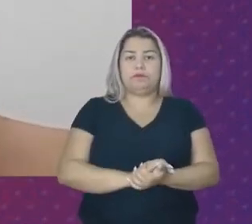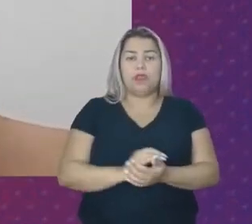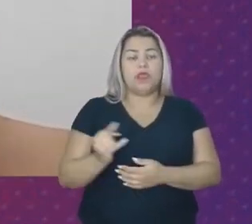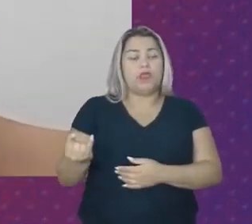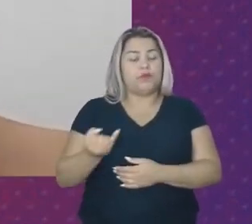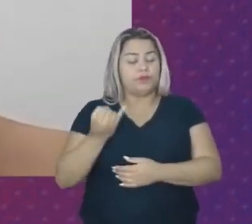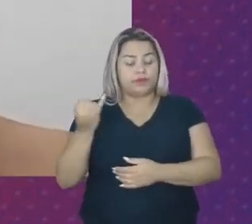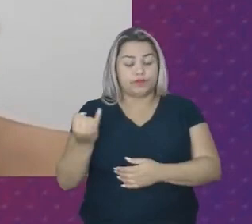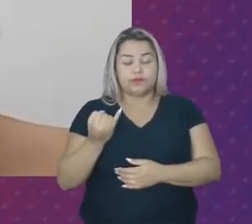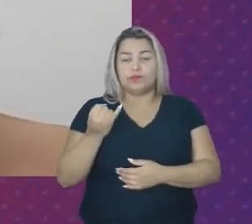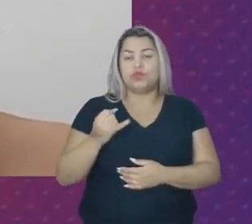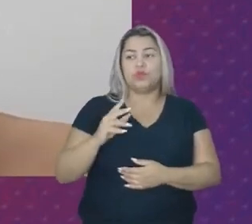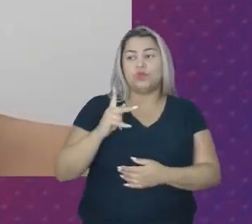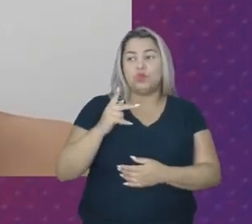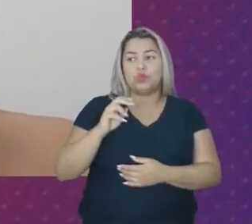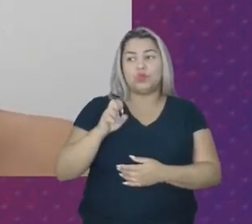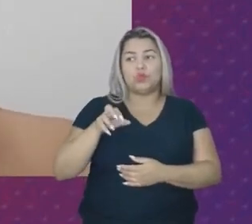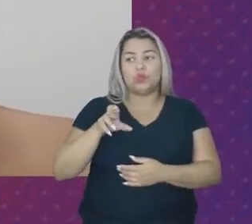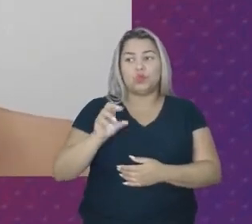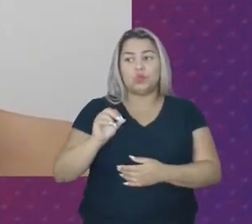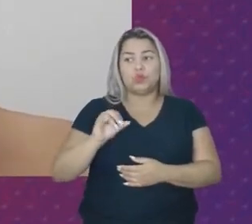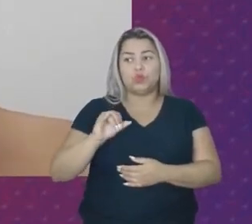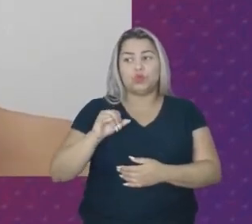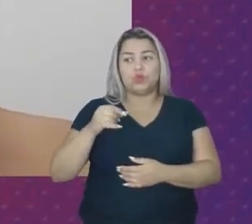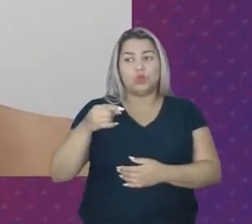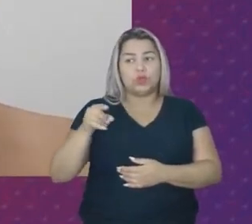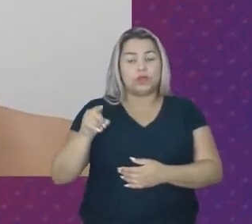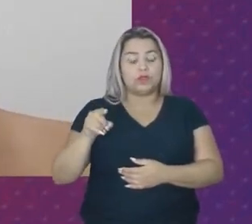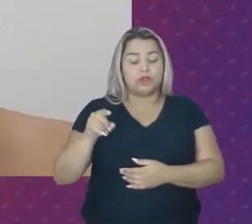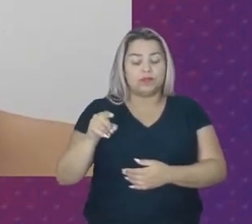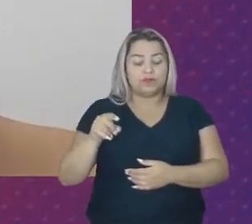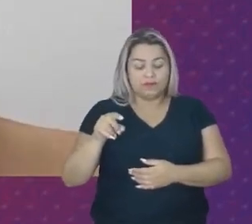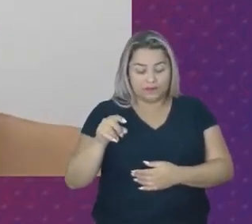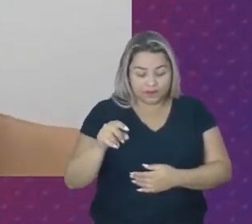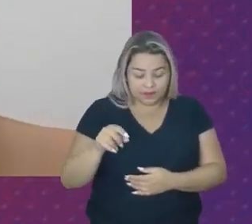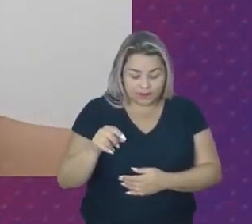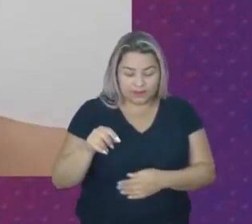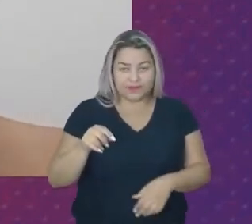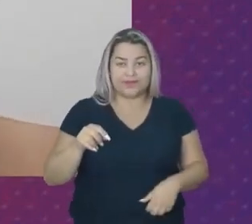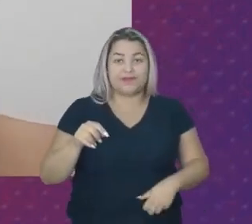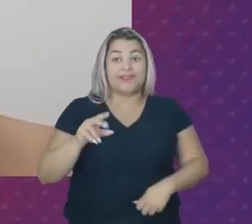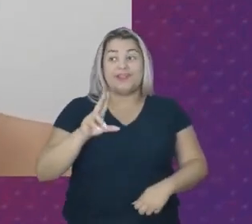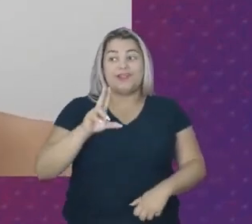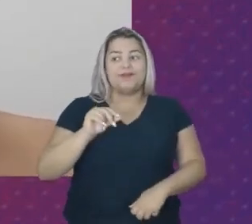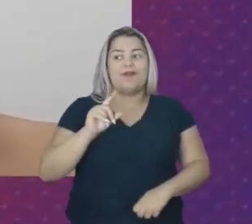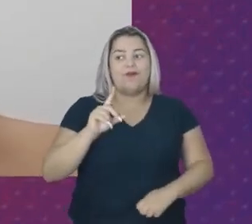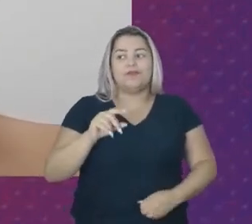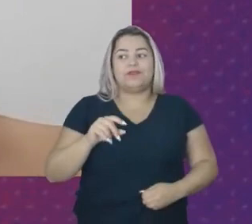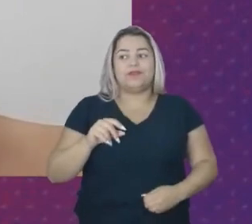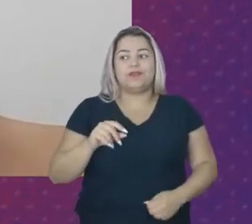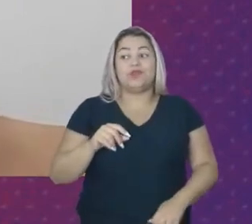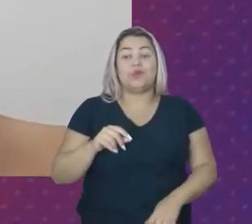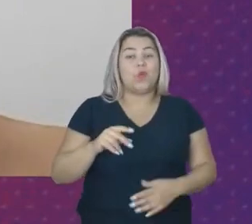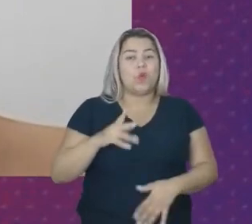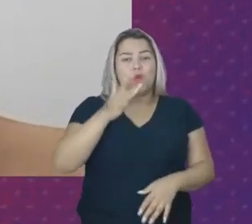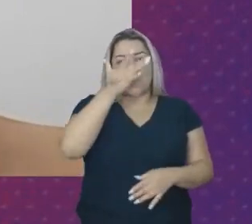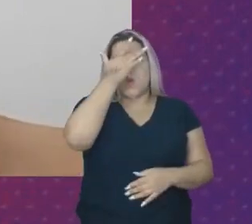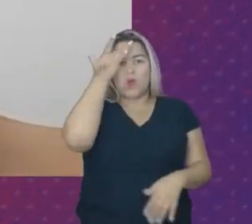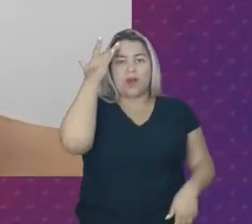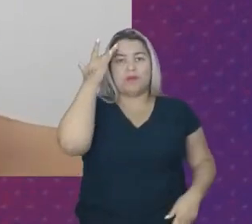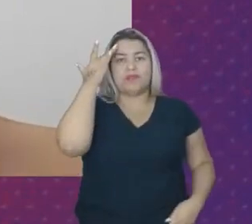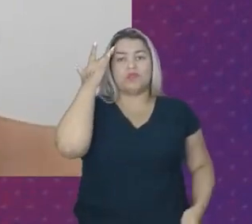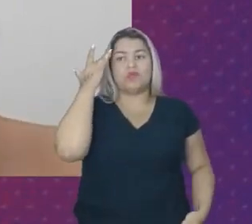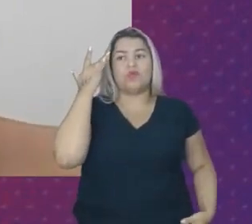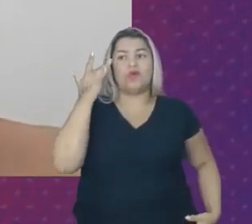importante que o herói não seja, né, no nosso caso, a heroína, não seja uma pessoa